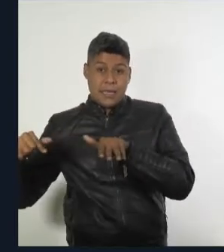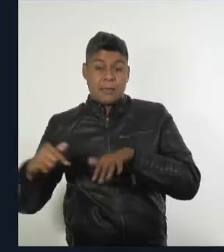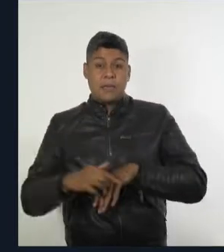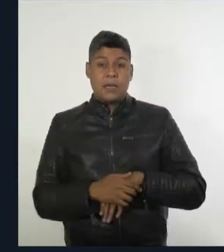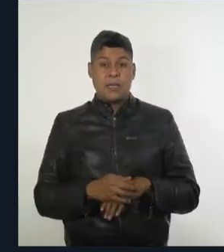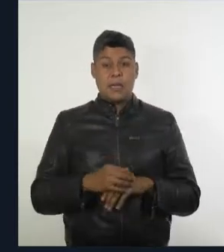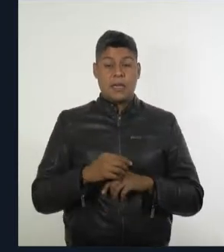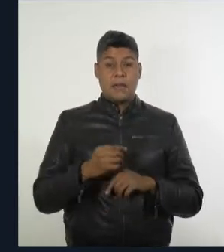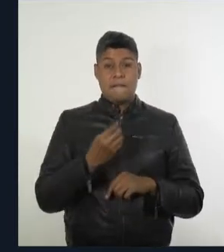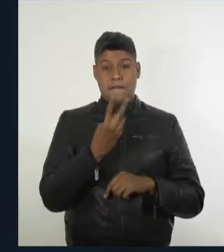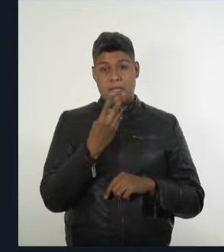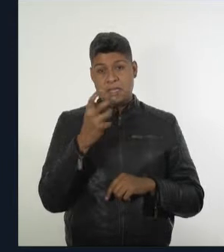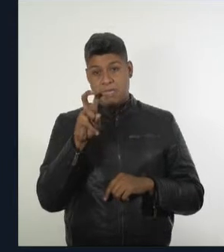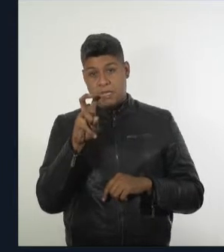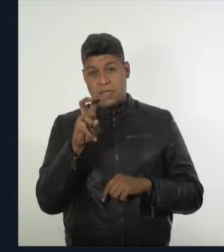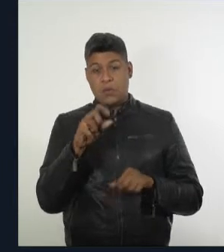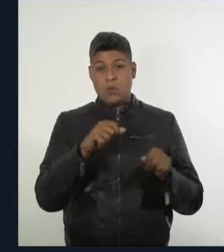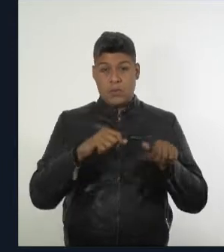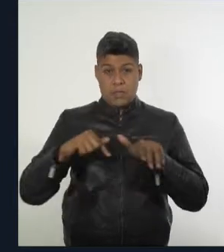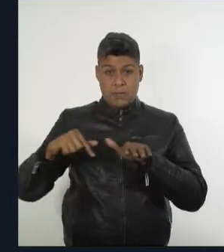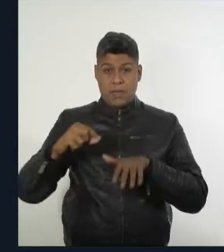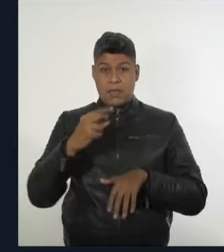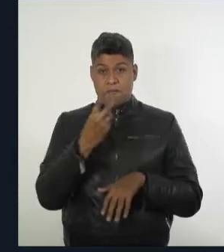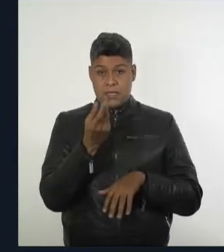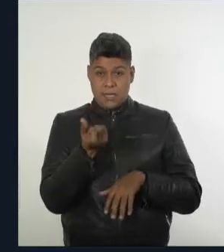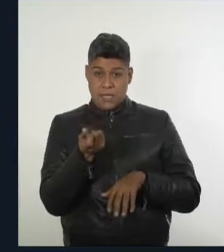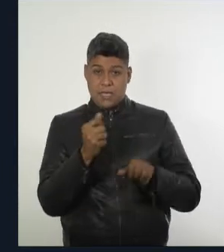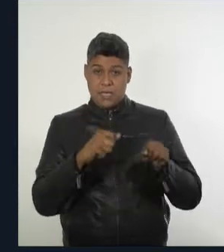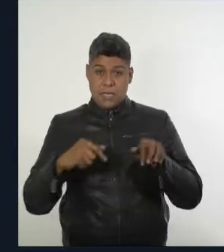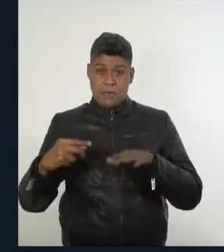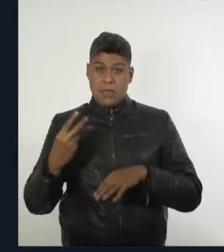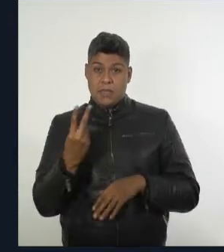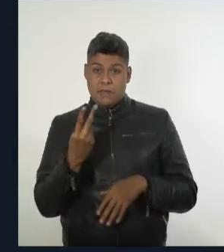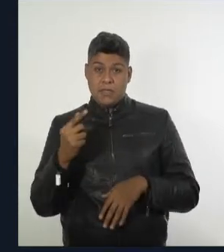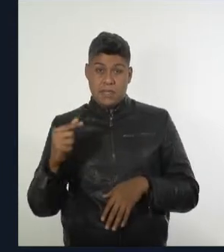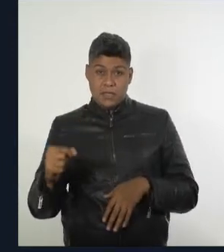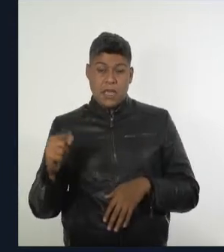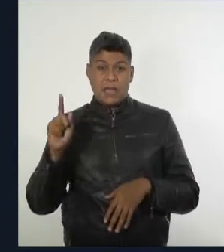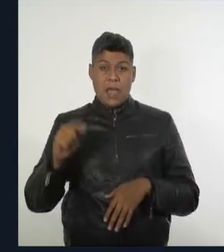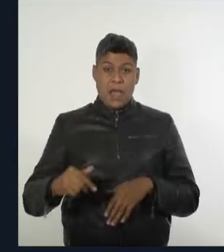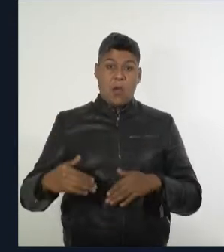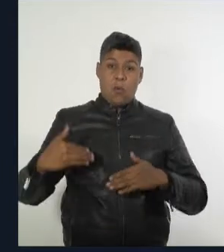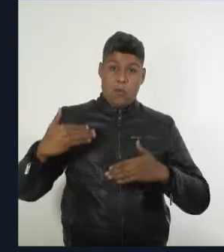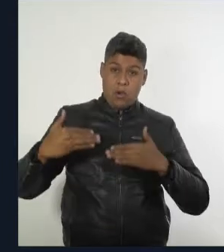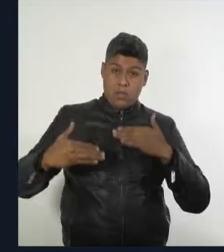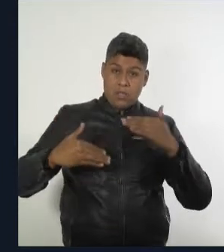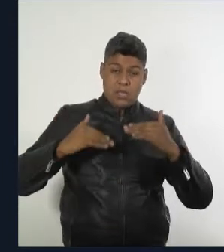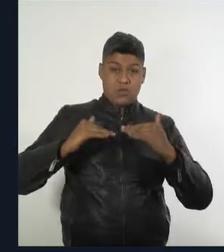epidemiológicas 25, 26 e 27, esse processo de estabilização,